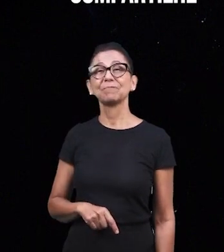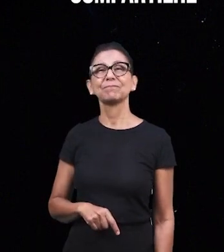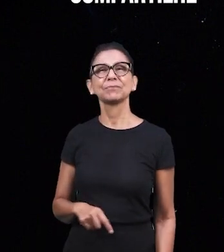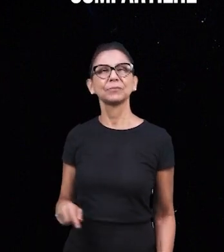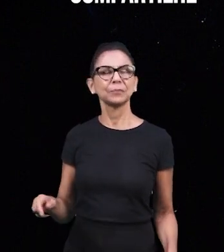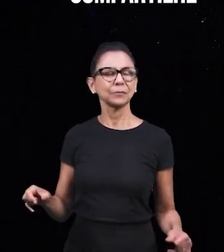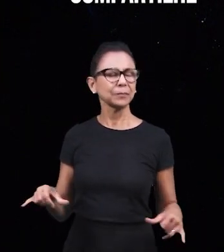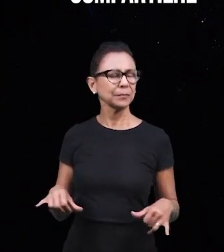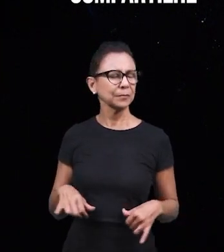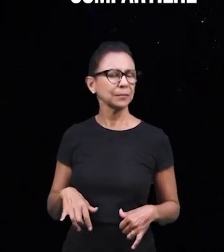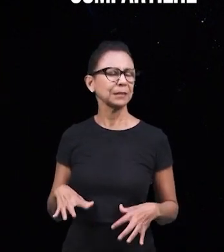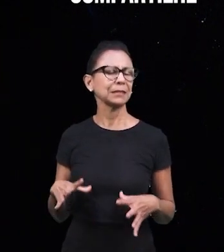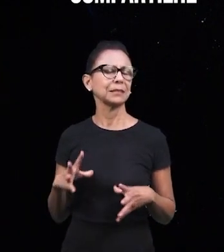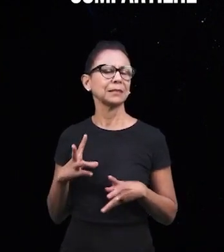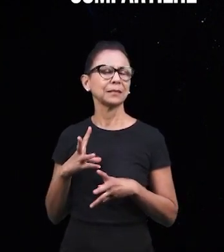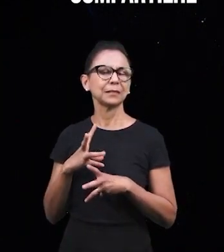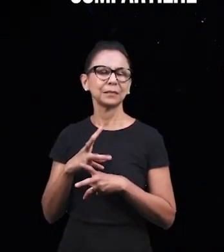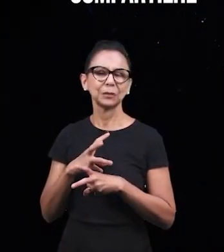acabar.